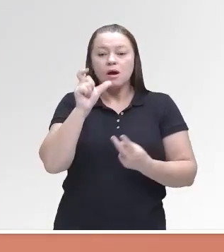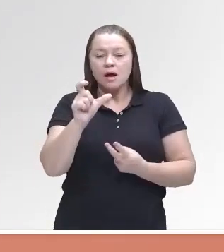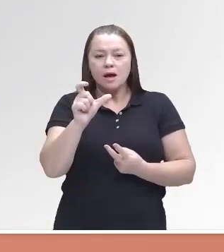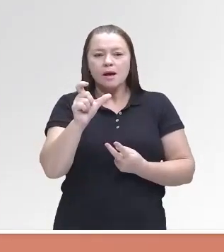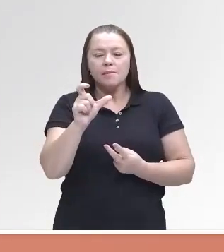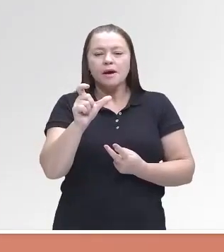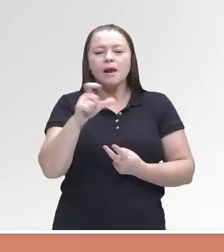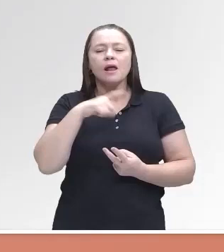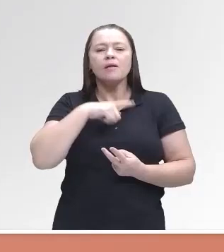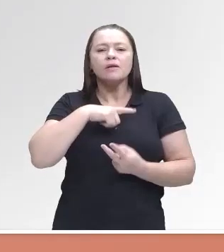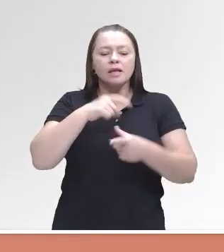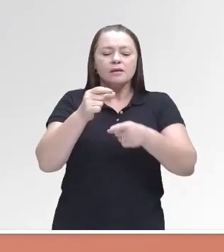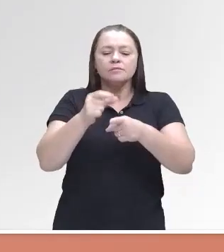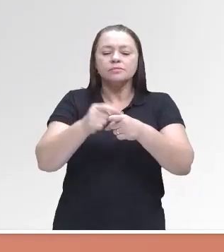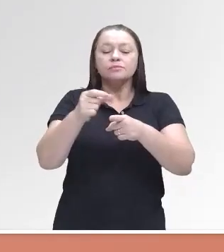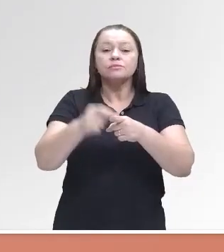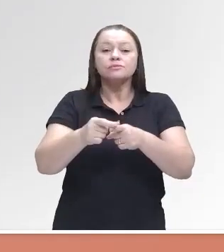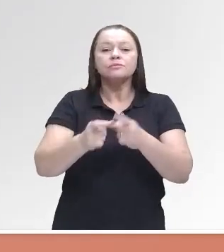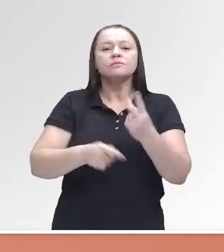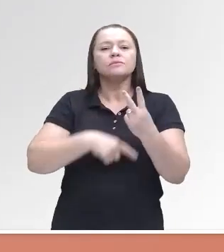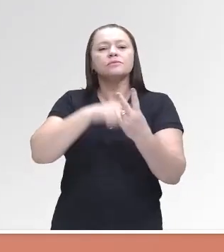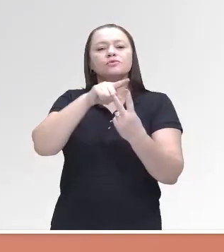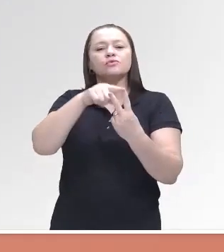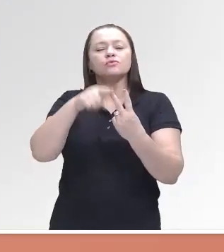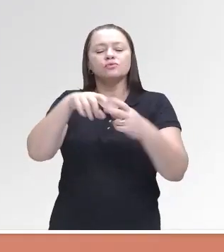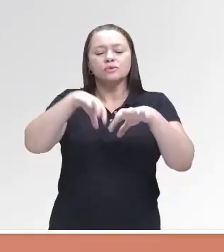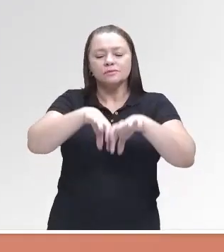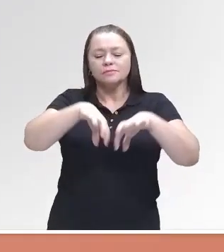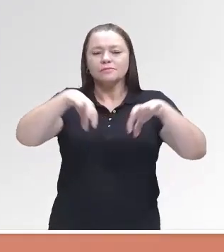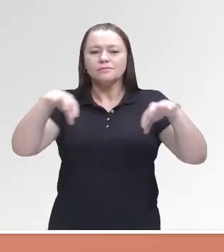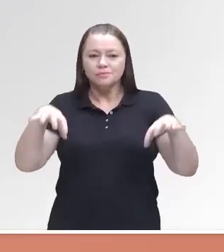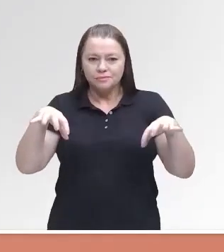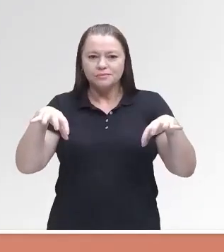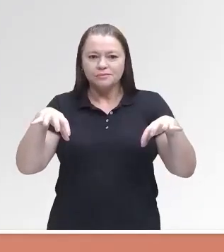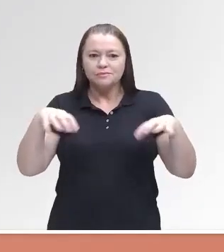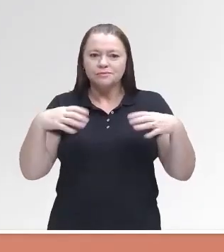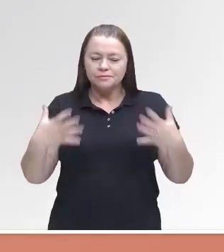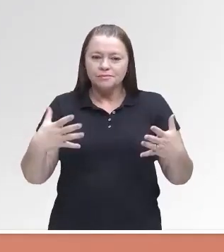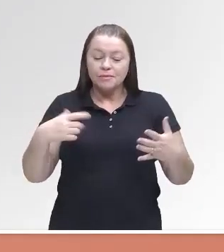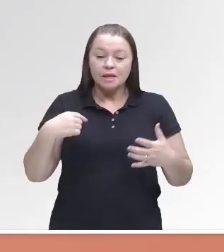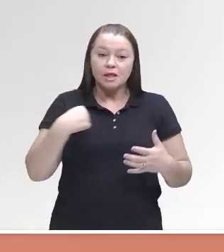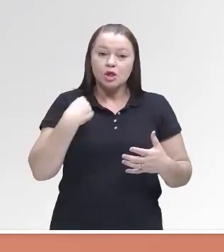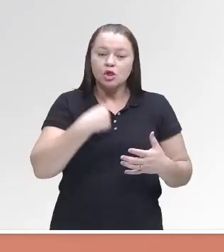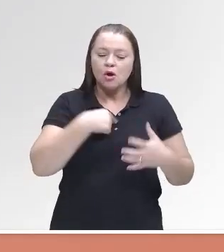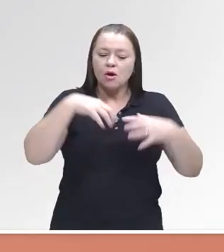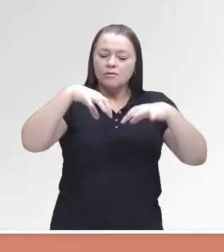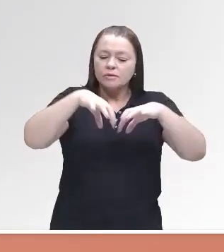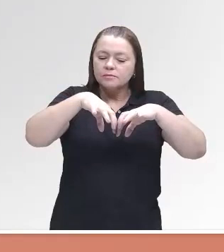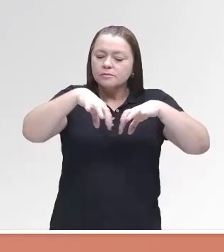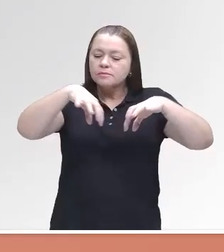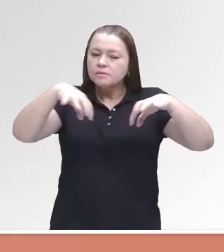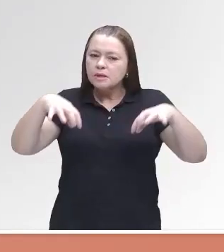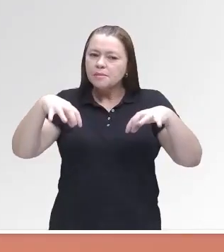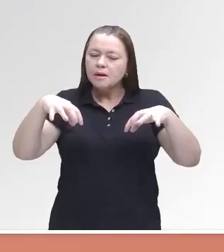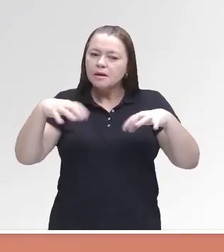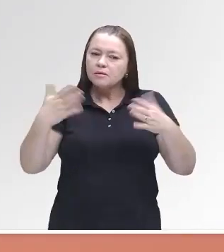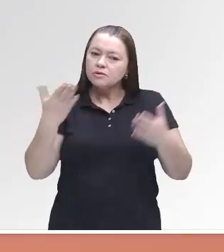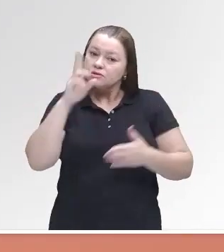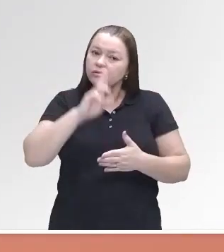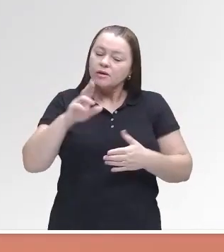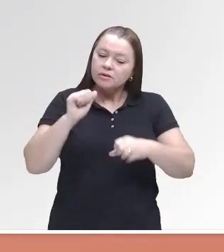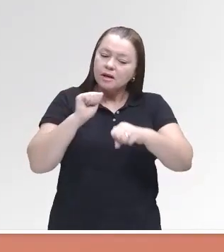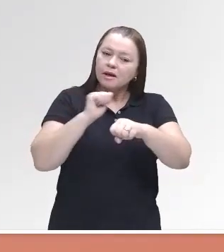quantas sílabas? 2 sílabas. E nós vamos separar essas sílabas fazendo esse truquezinho das palmas. Vamos